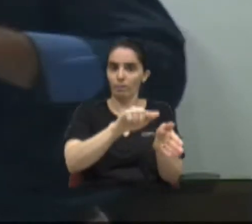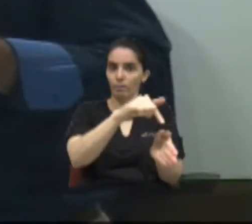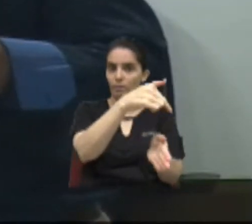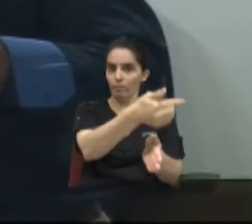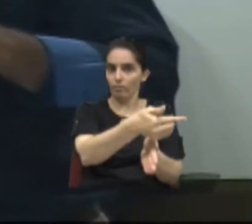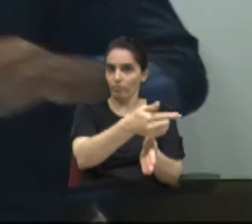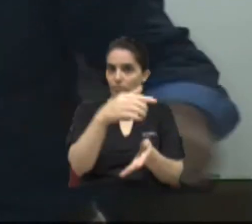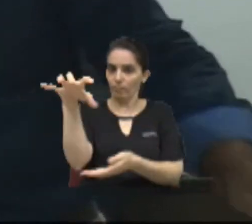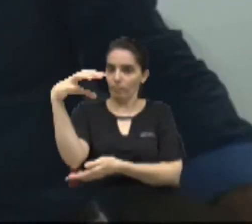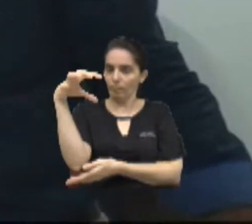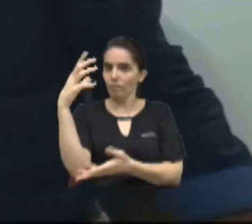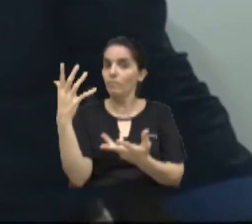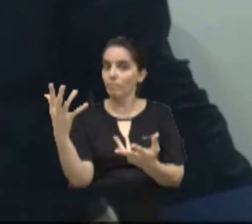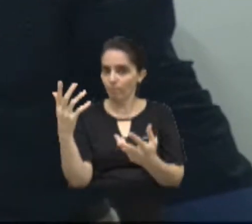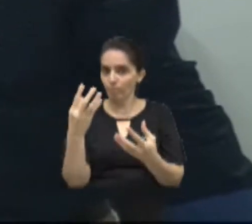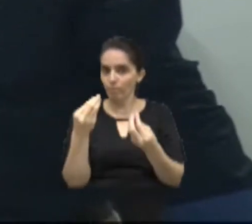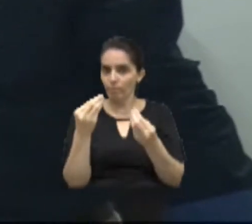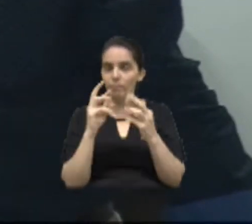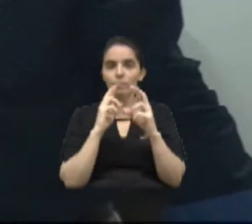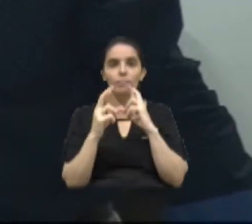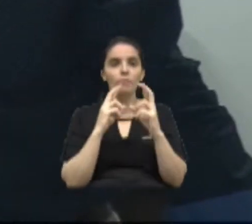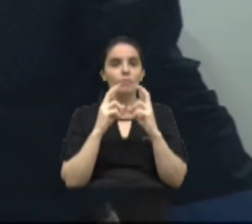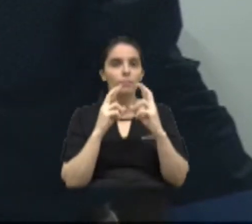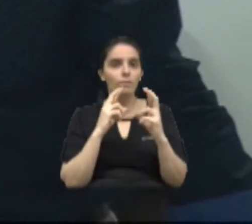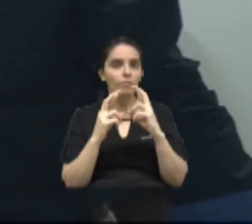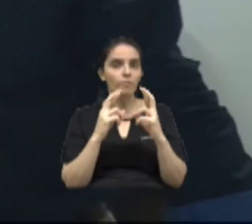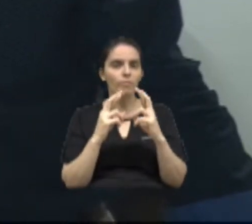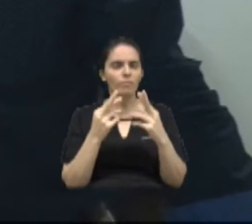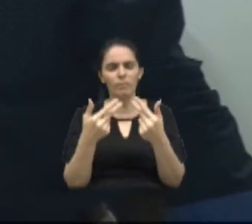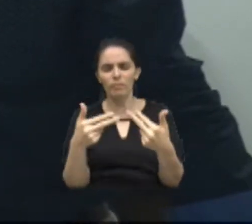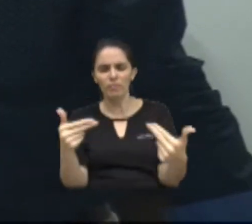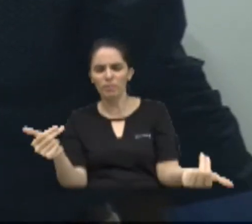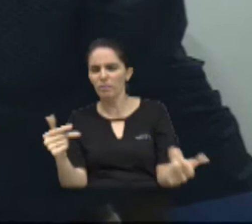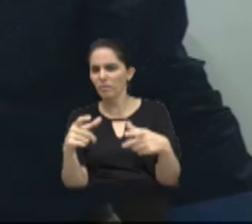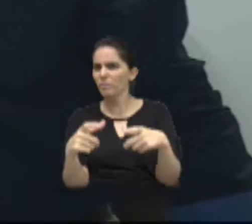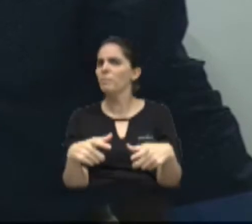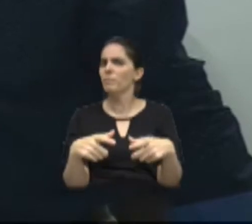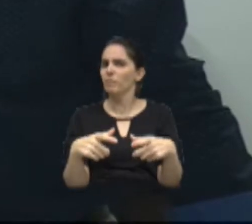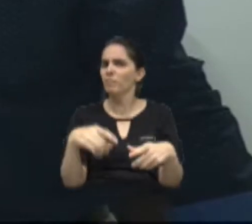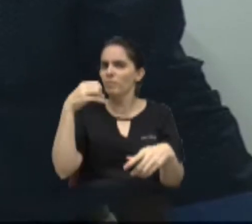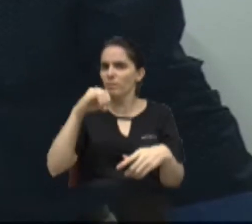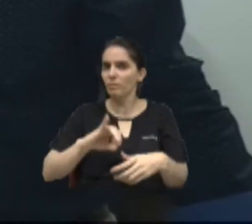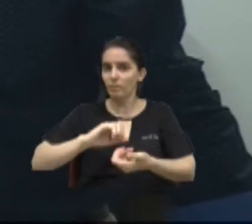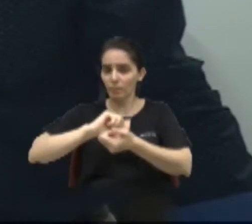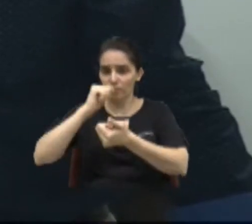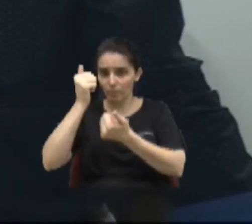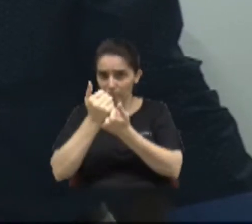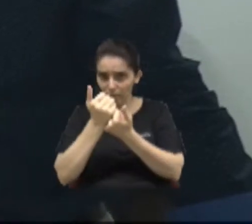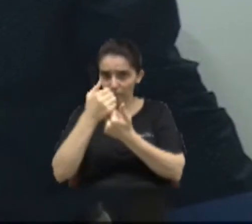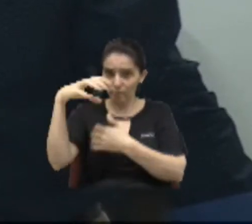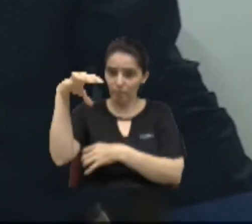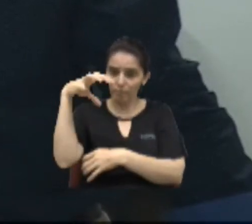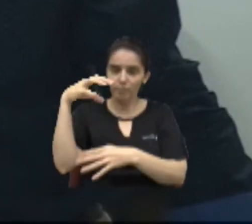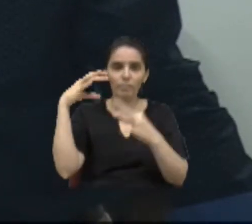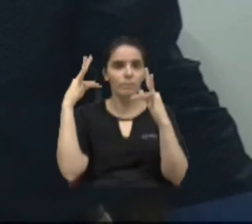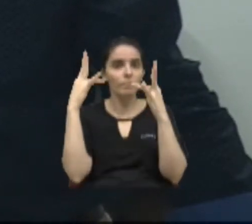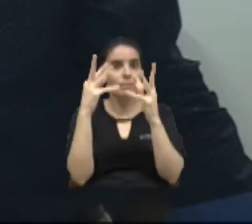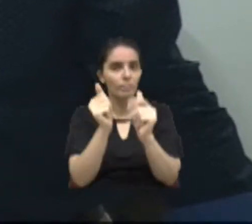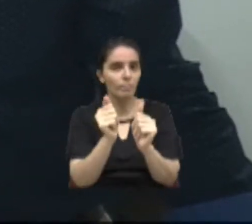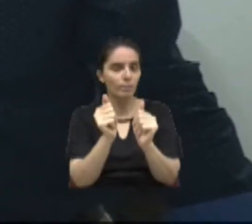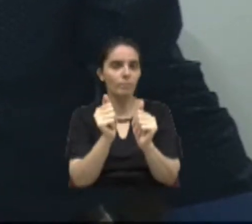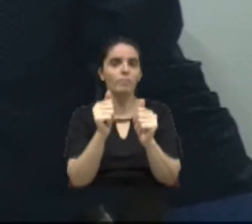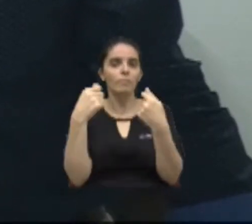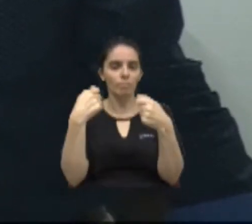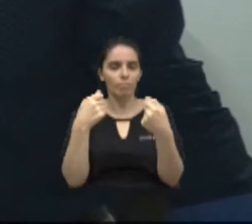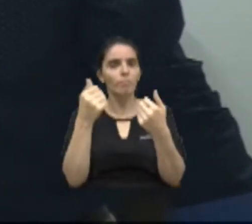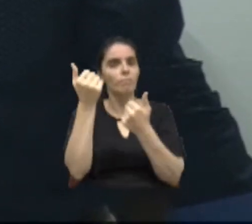multas. E tem muita reclamação também daquele radar da Granja Machado. Então, Mir, se for para trocar, tem que trocar todos. Então, eu sou contra trocar. Eu sou contra ver